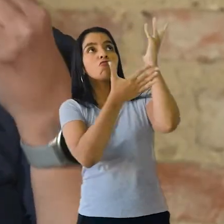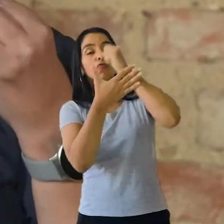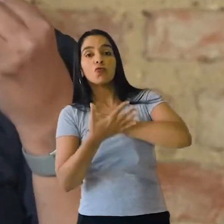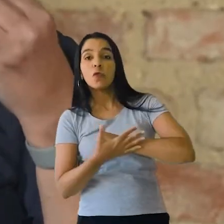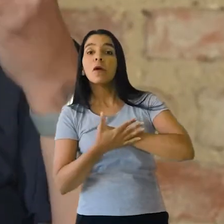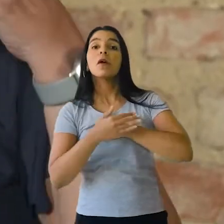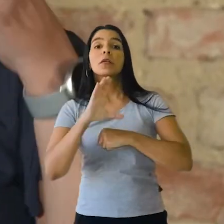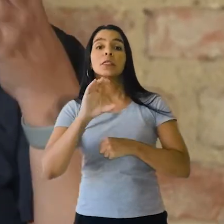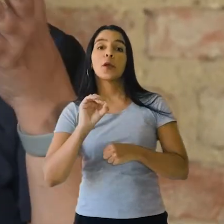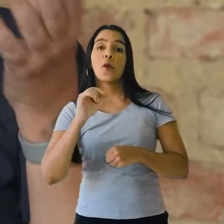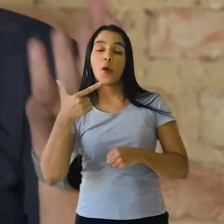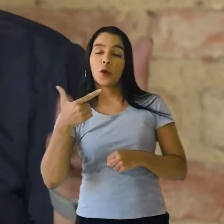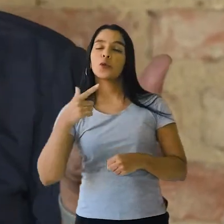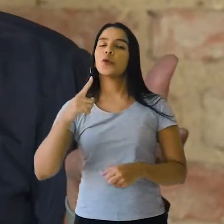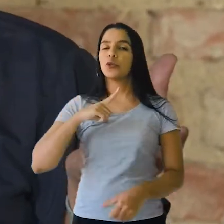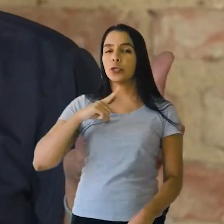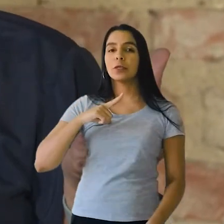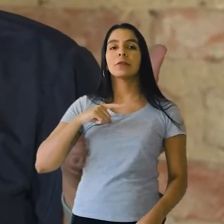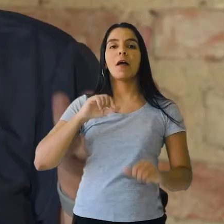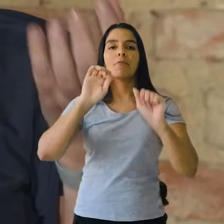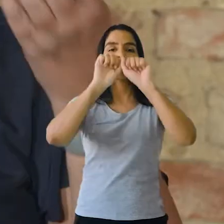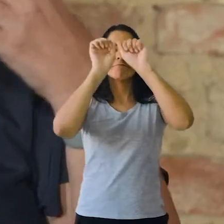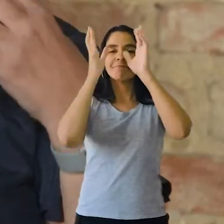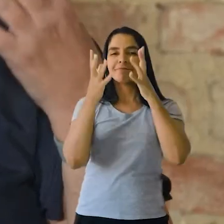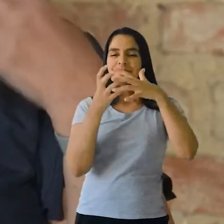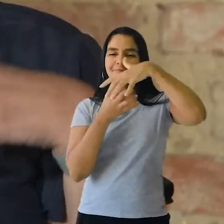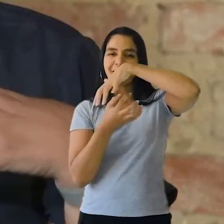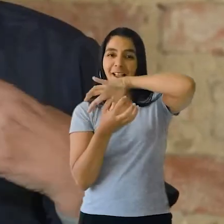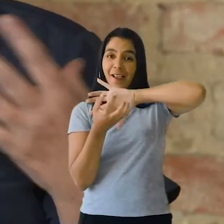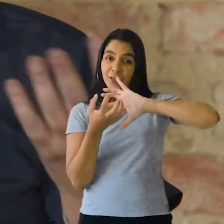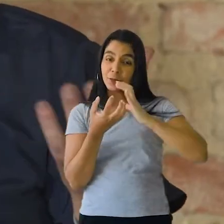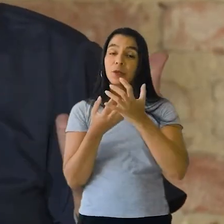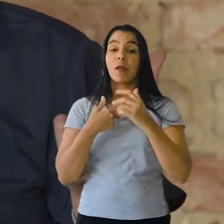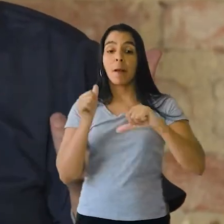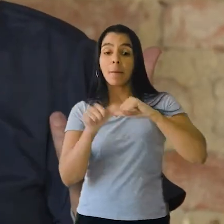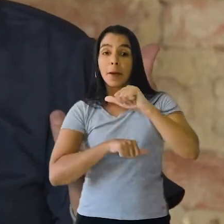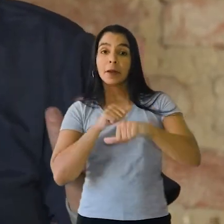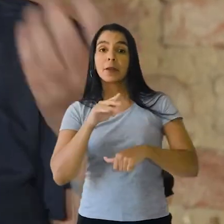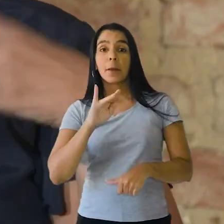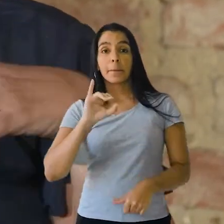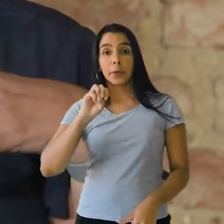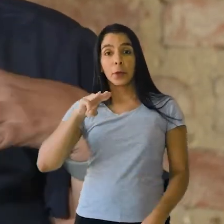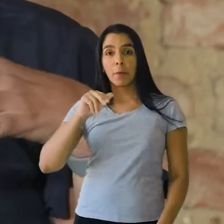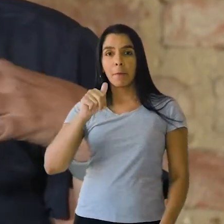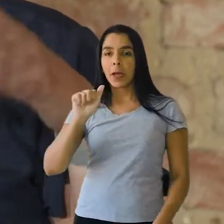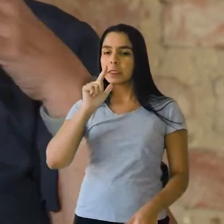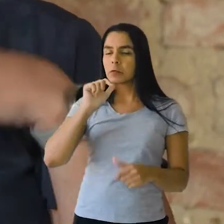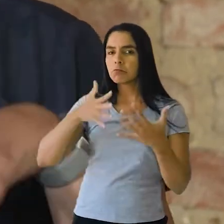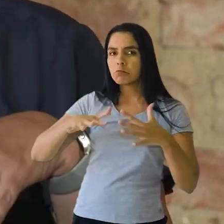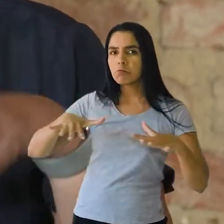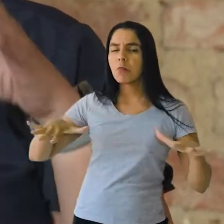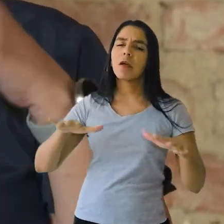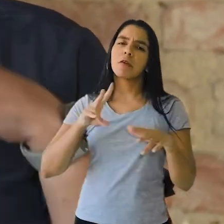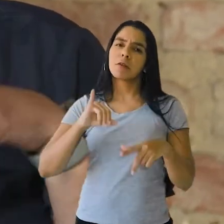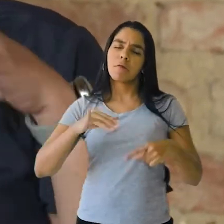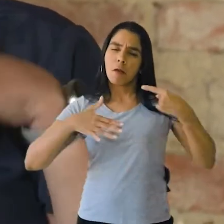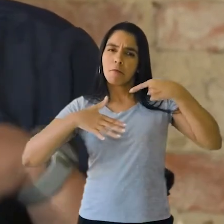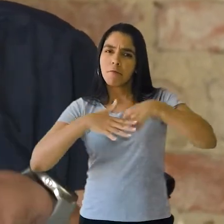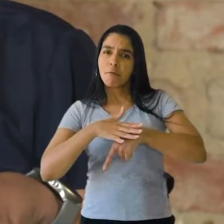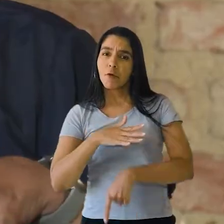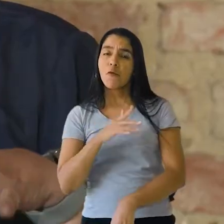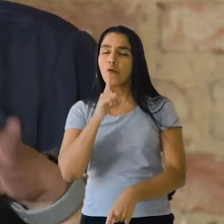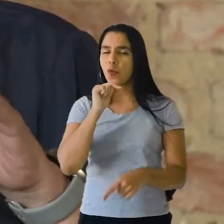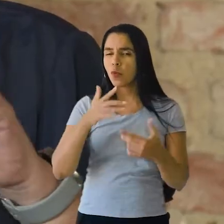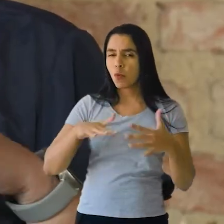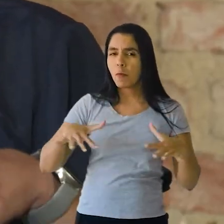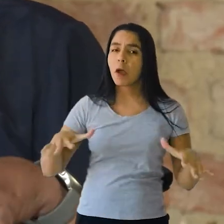o sequestro do CO2 que está na atmosfera para a formação de biomassa marinha e que, de alguma maneira,